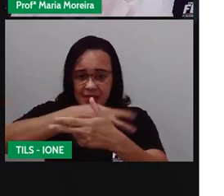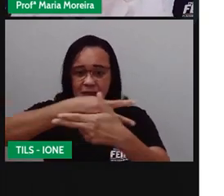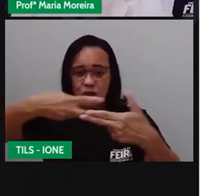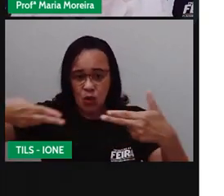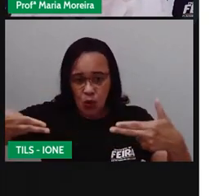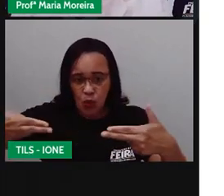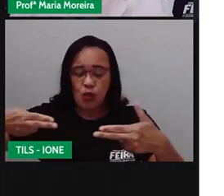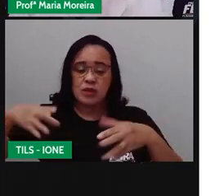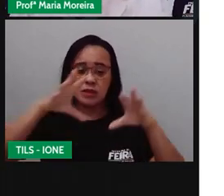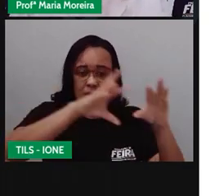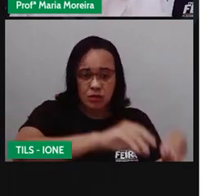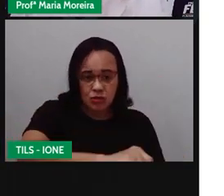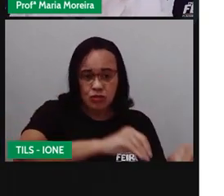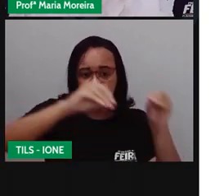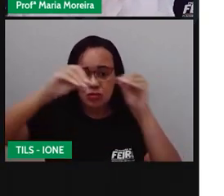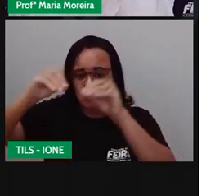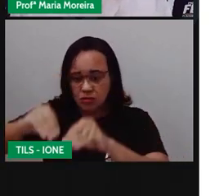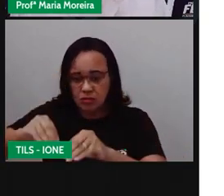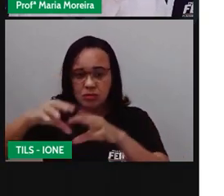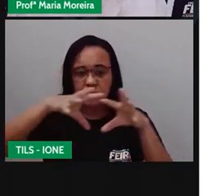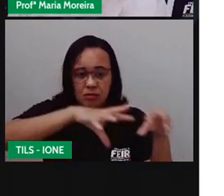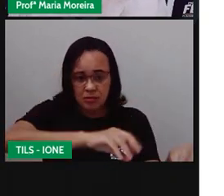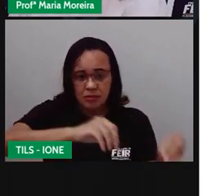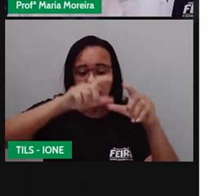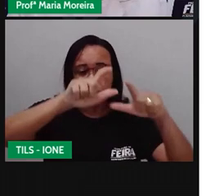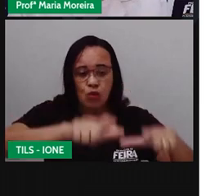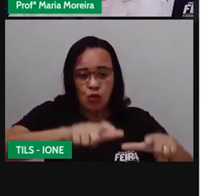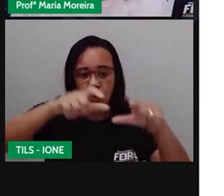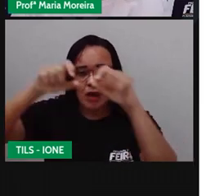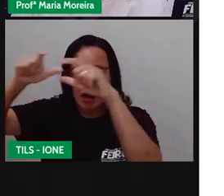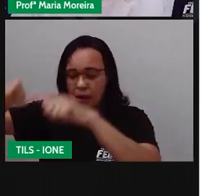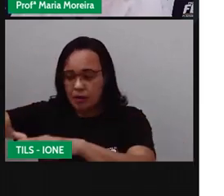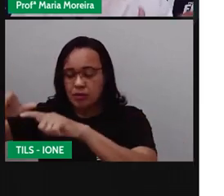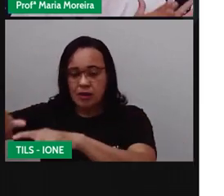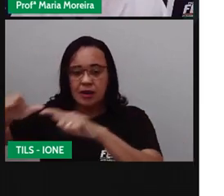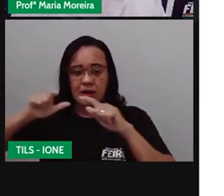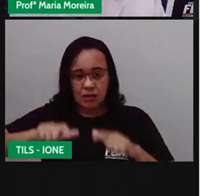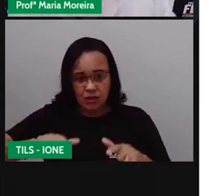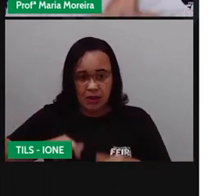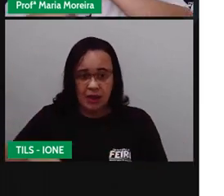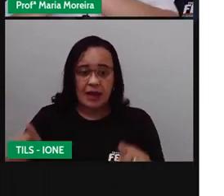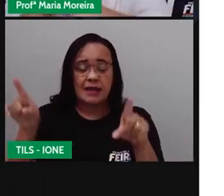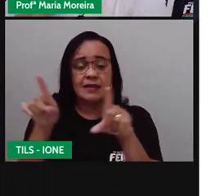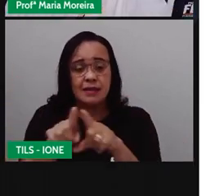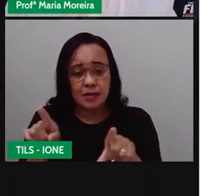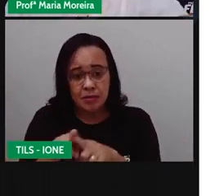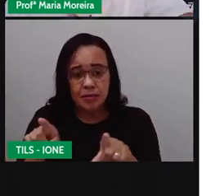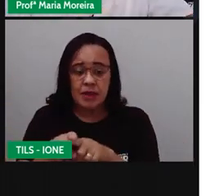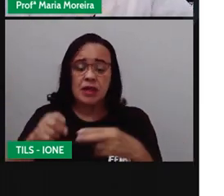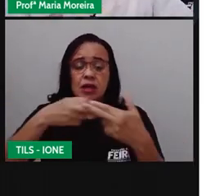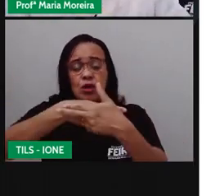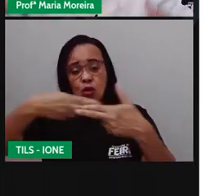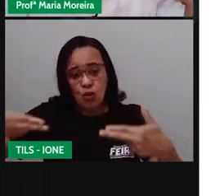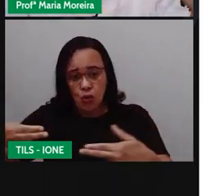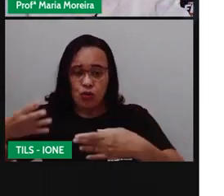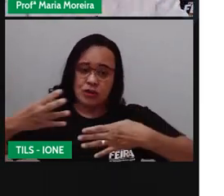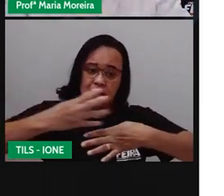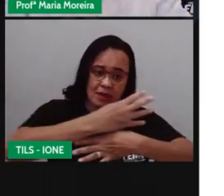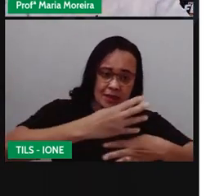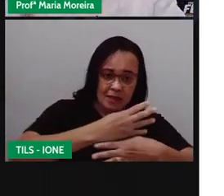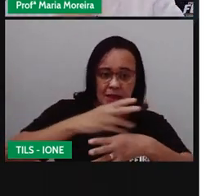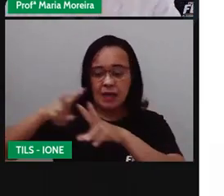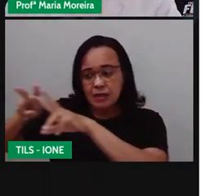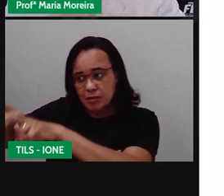local para outro. E também não é só do campo para a cidade, existem coisas que saem da cidade e vão para o campo, do campo para o